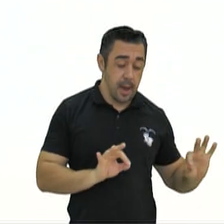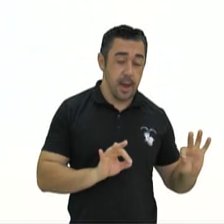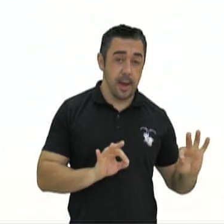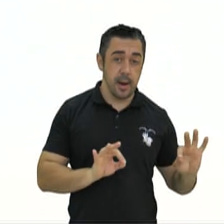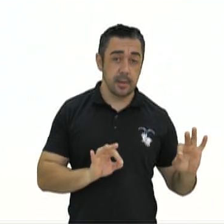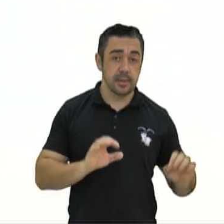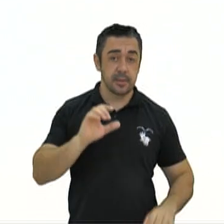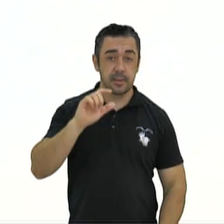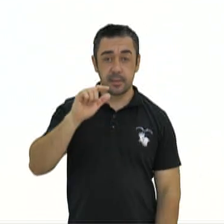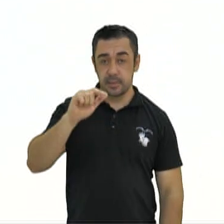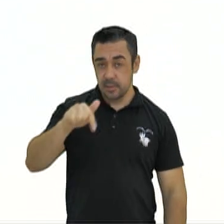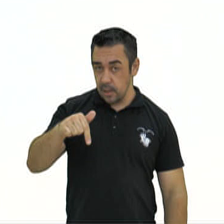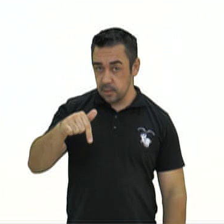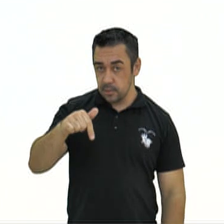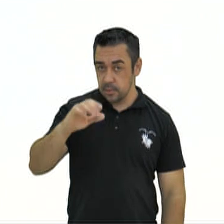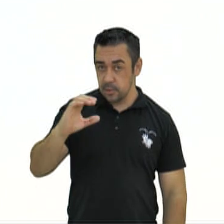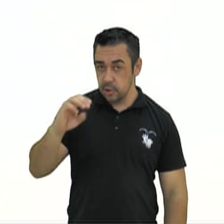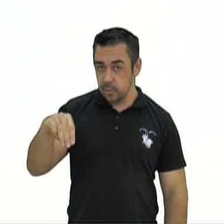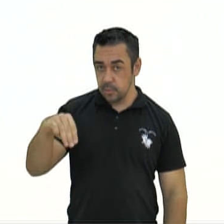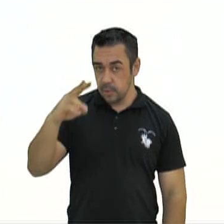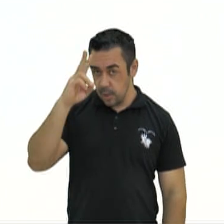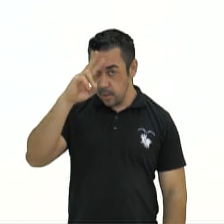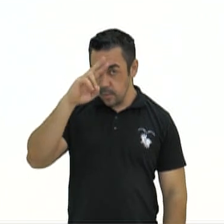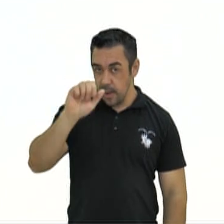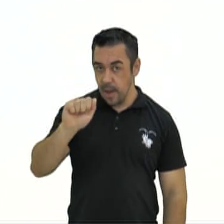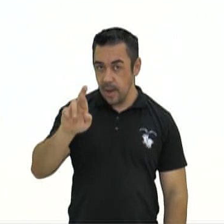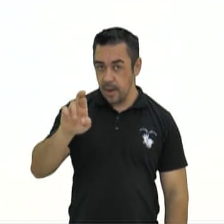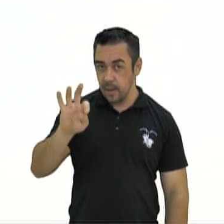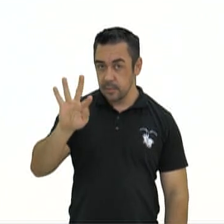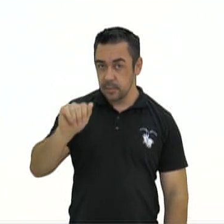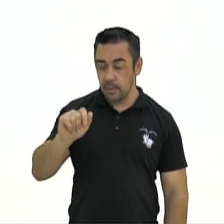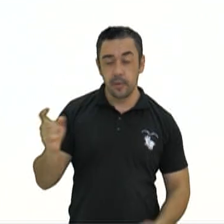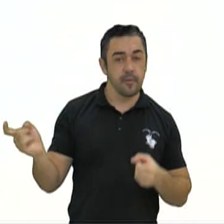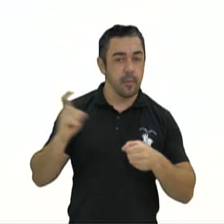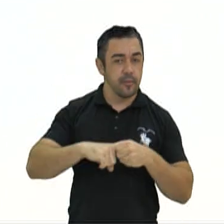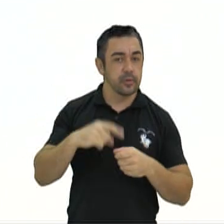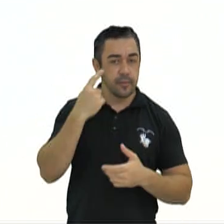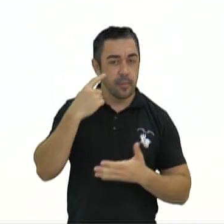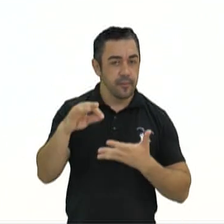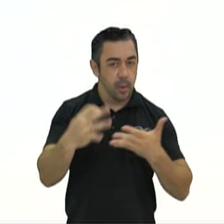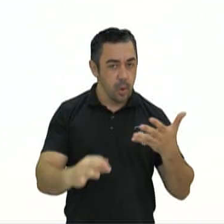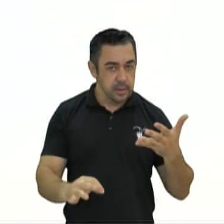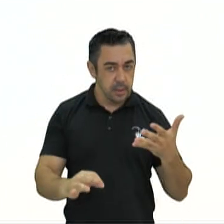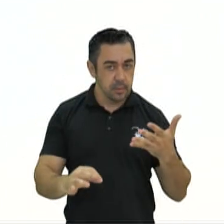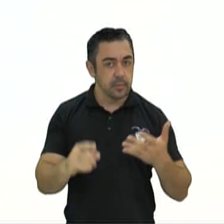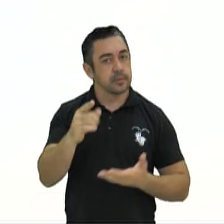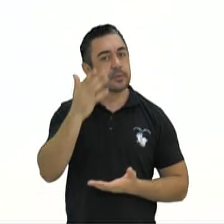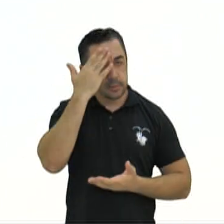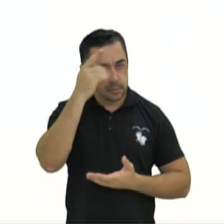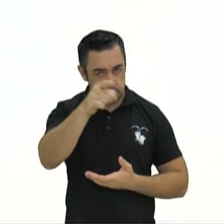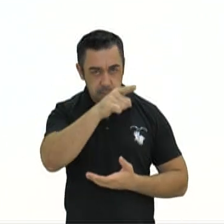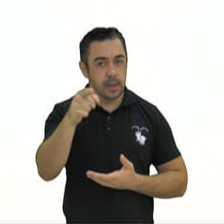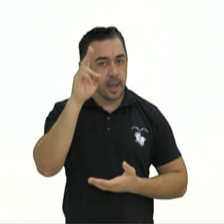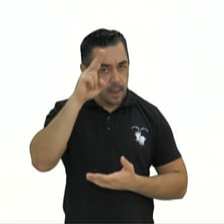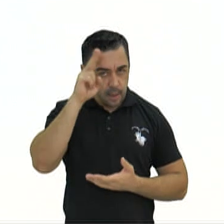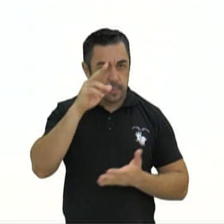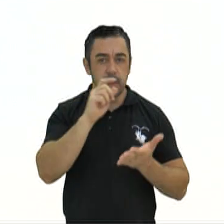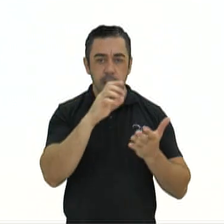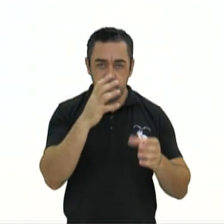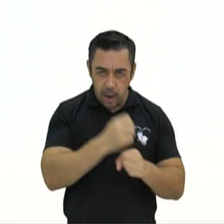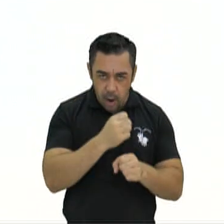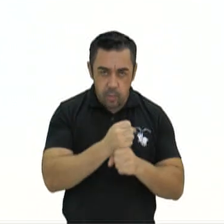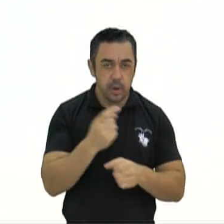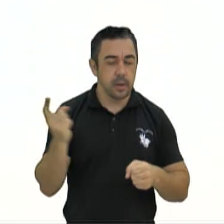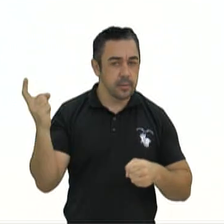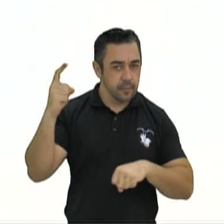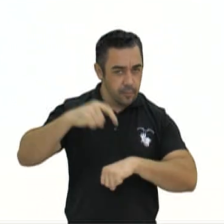lembram em casa qual que é a aresta? Então, quando eu voltar aqui, nós vamos corrigir, tá bom? Sei que alguém aí já lembra, tá? Então, vou dar um tempinho e